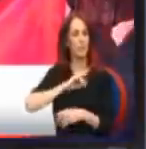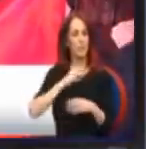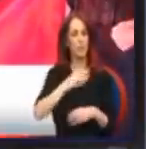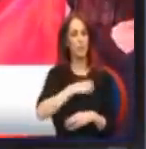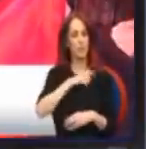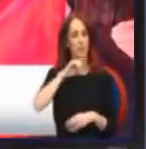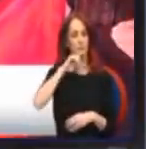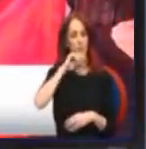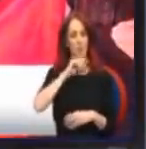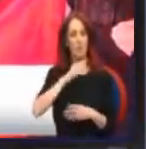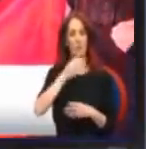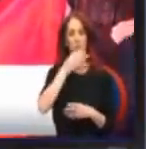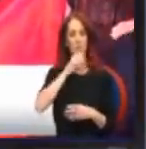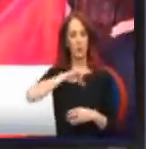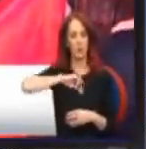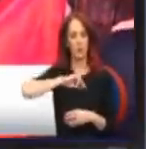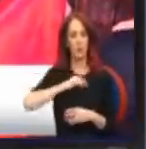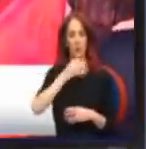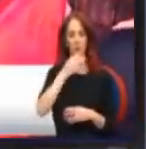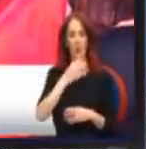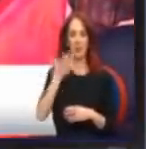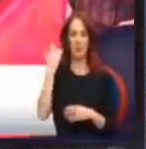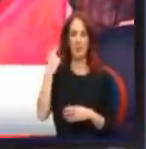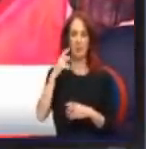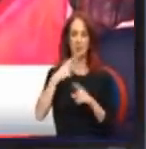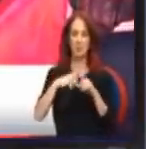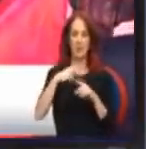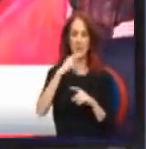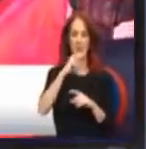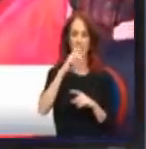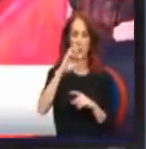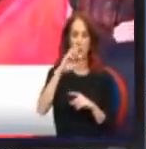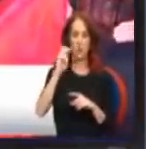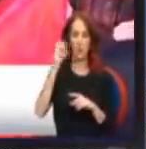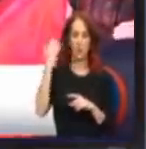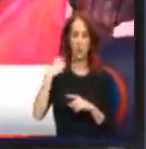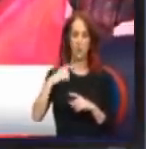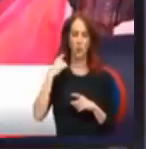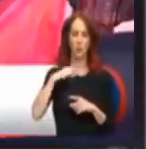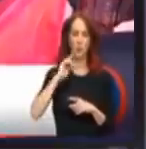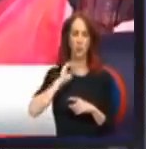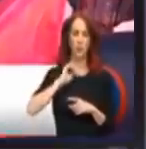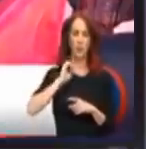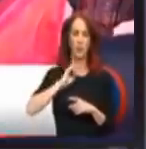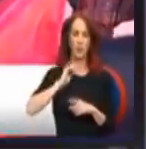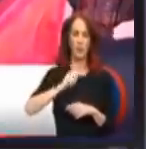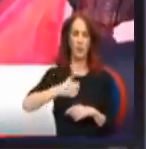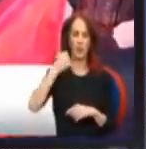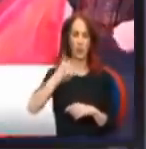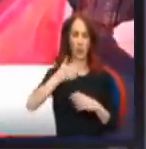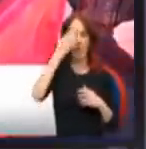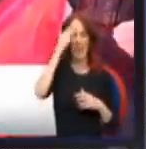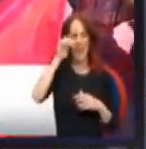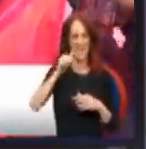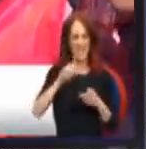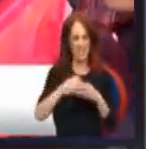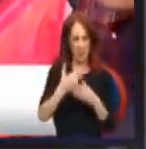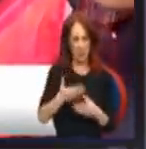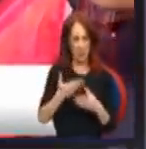final de há 38 anos diante do Liverpool, que o Flamengo venceu. Achas que agora diante deste Liverpool